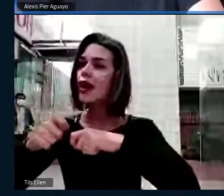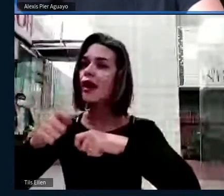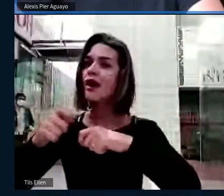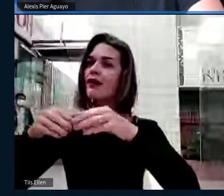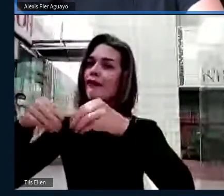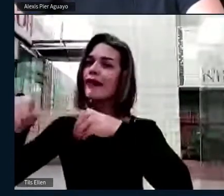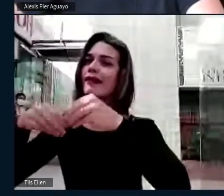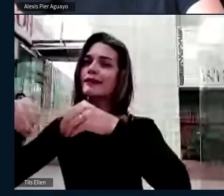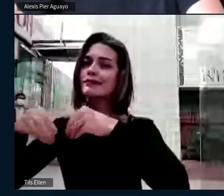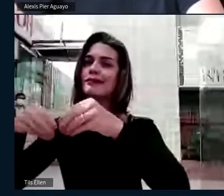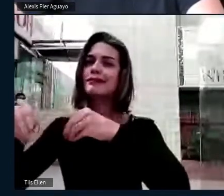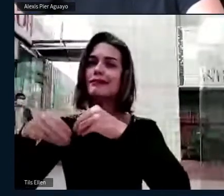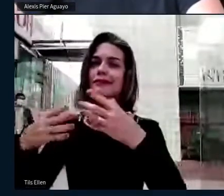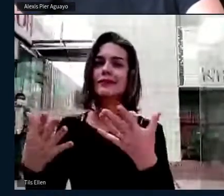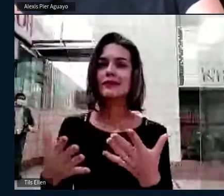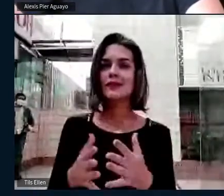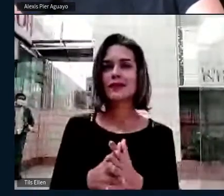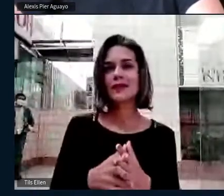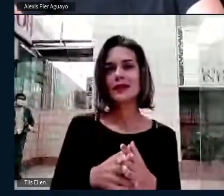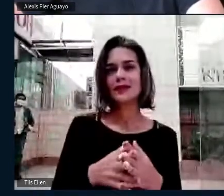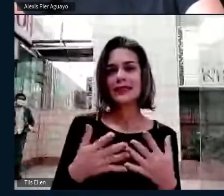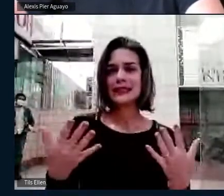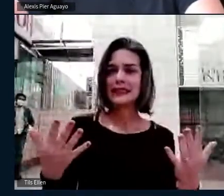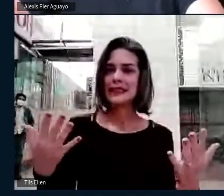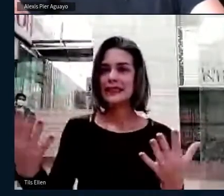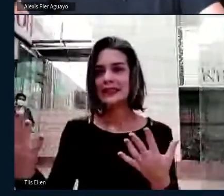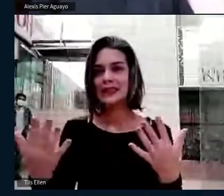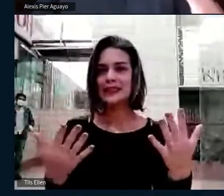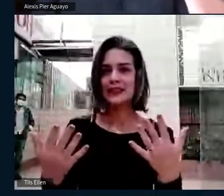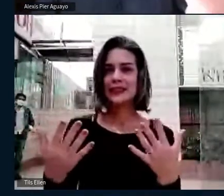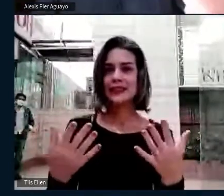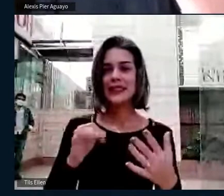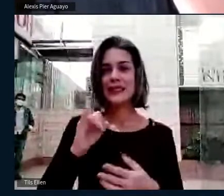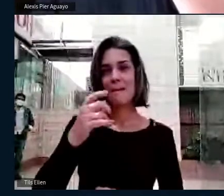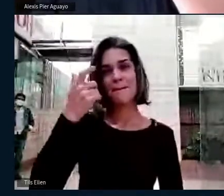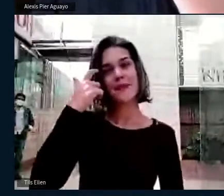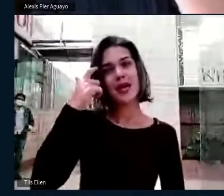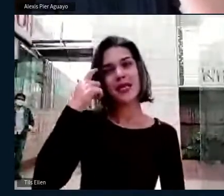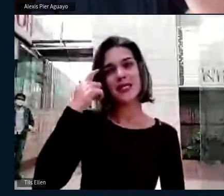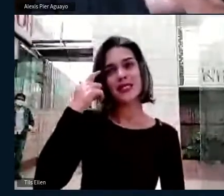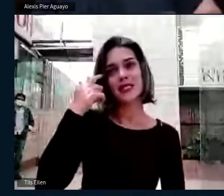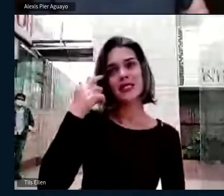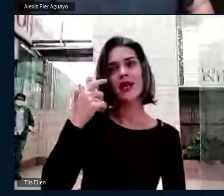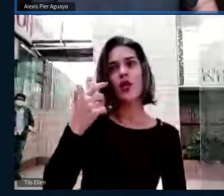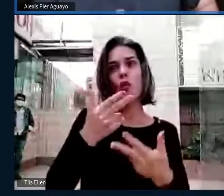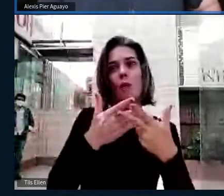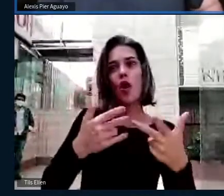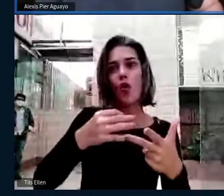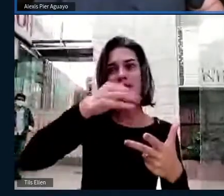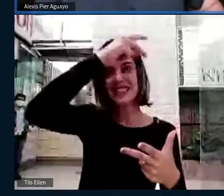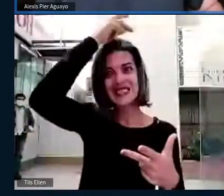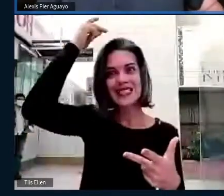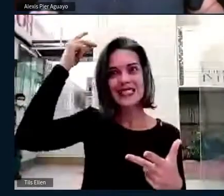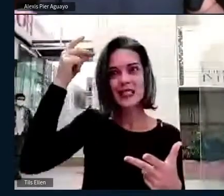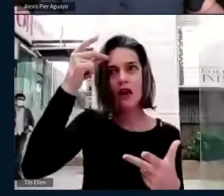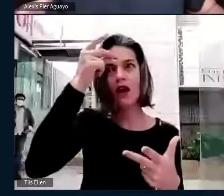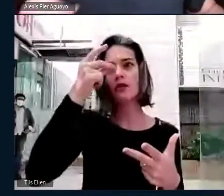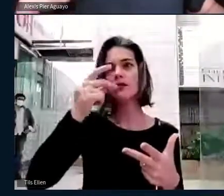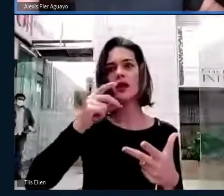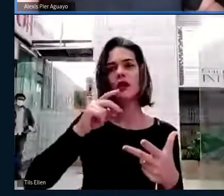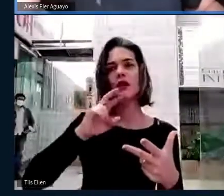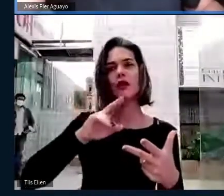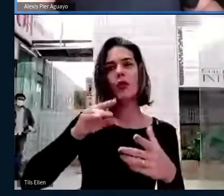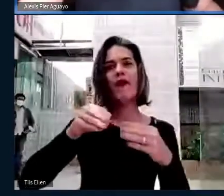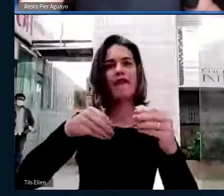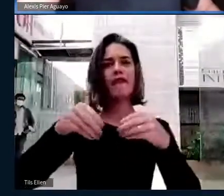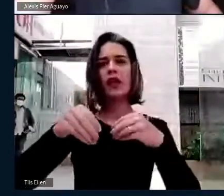flexibilização. Sagrado não é tão flexível assim. O sagrado, se a gente recuperar, né, da onde vem essa palavra, que é do campo